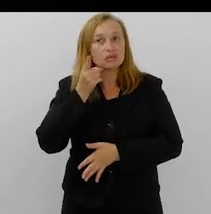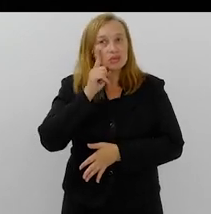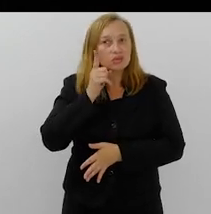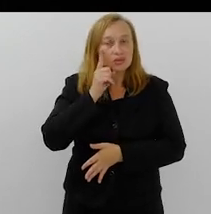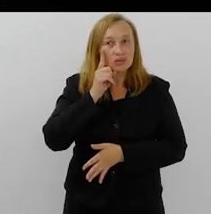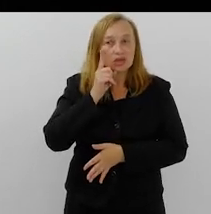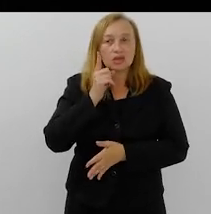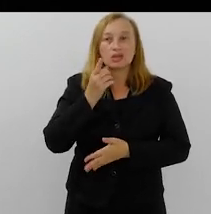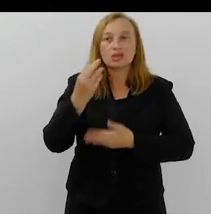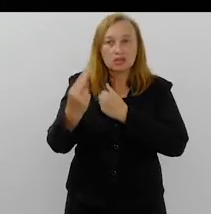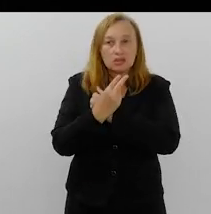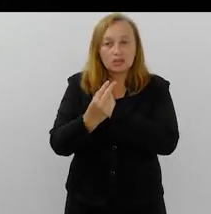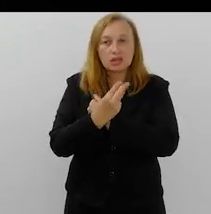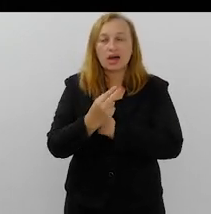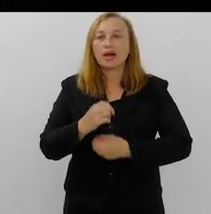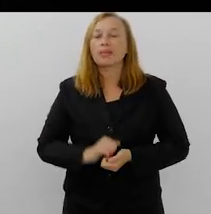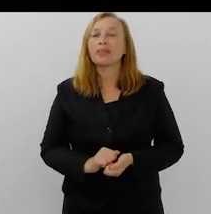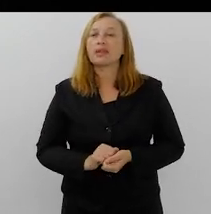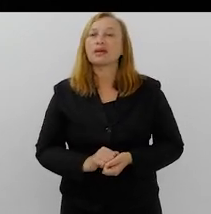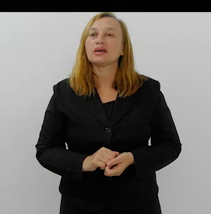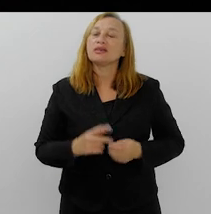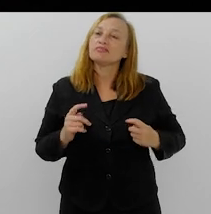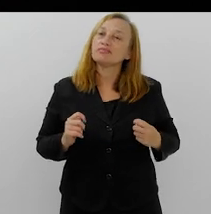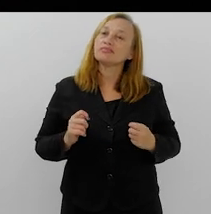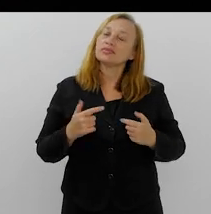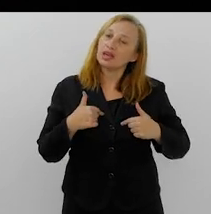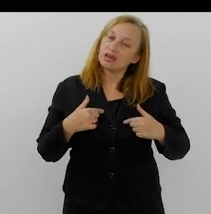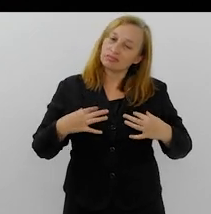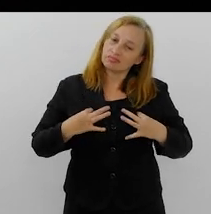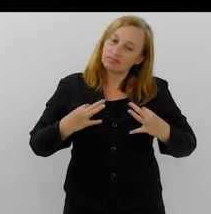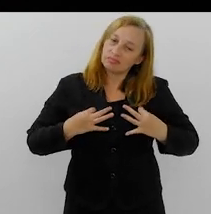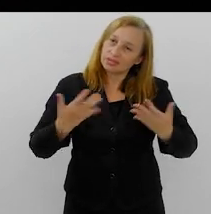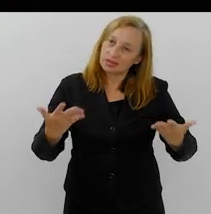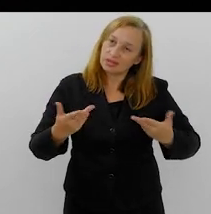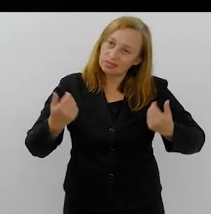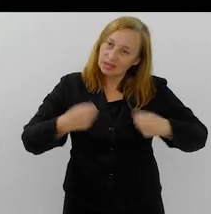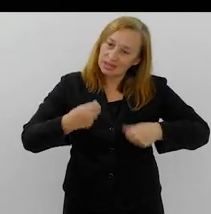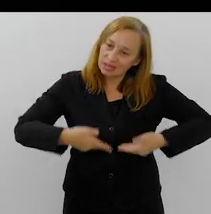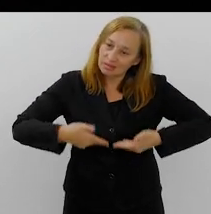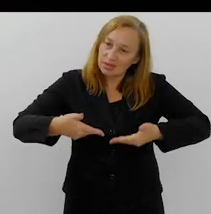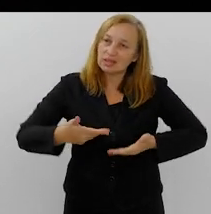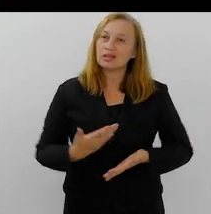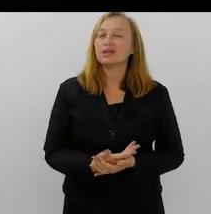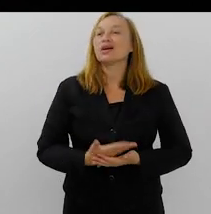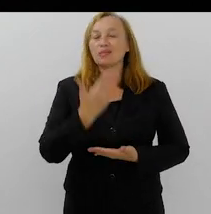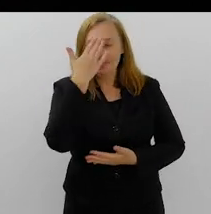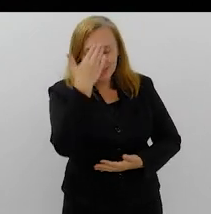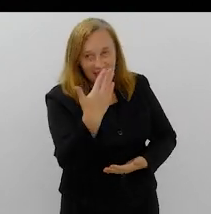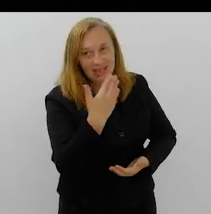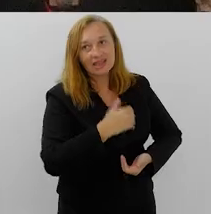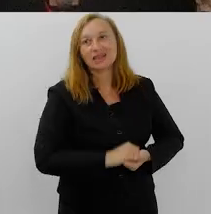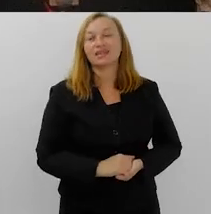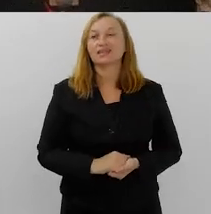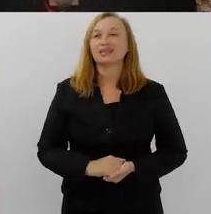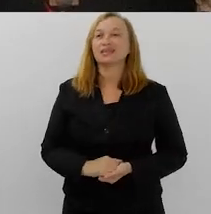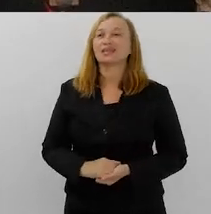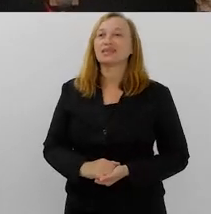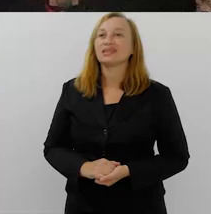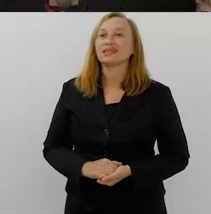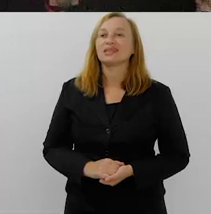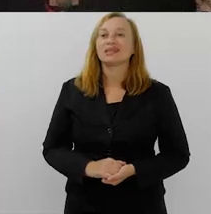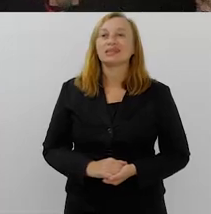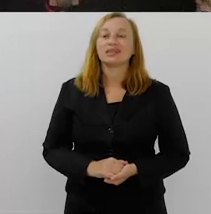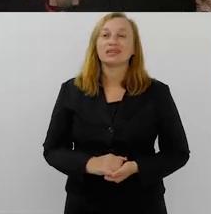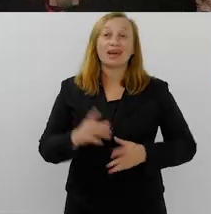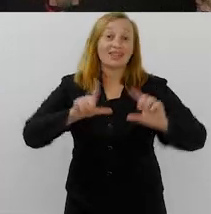é ter seus exames em dia e e tô sempre à disposição que vocês precisarem muito obri